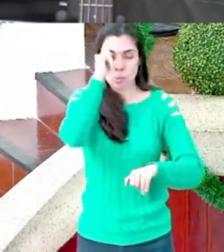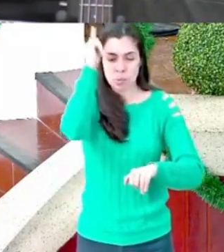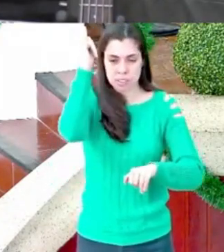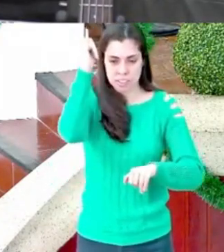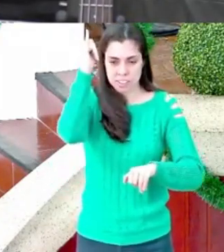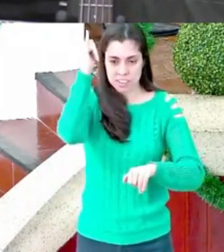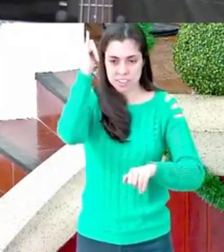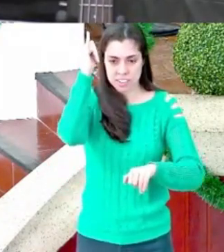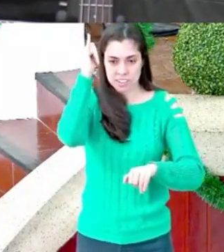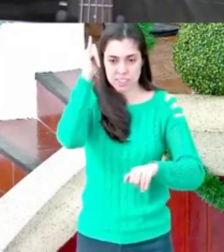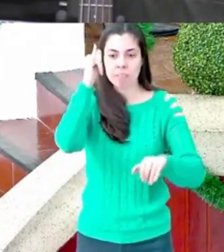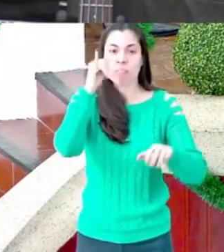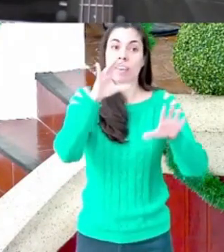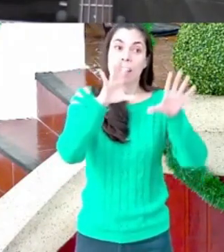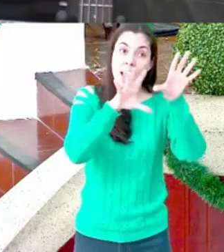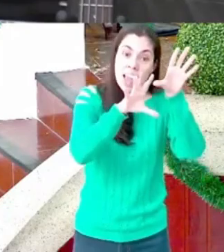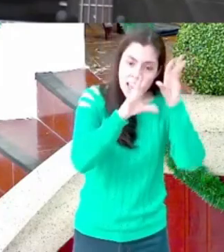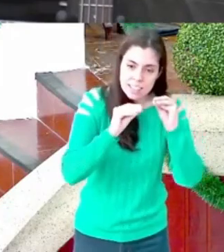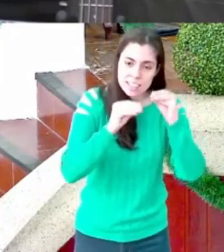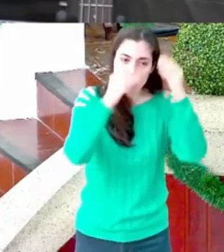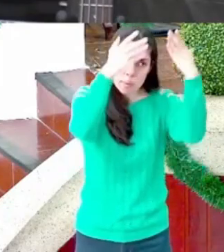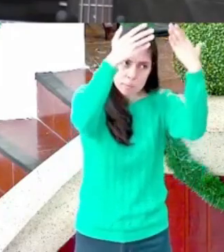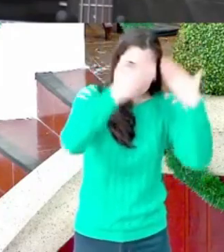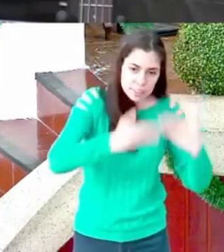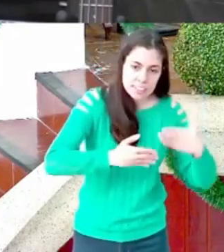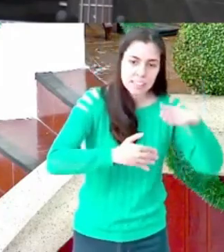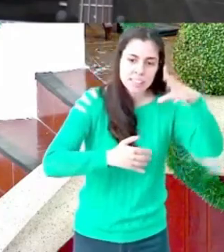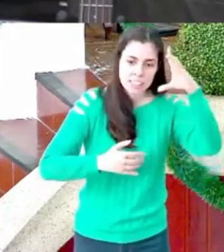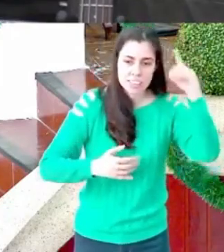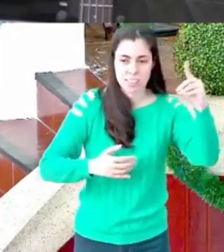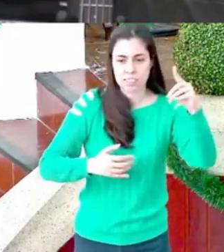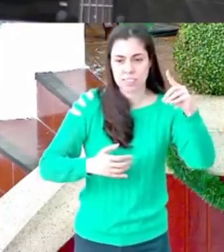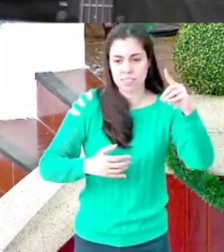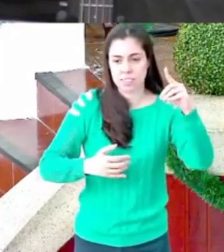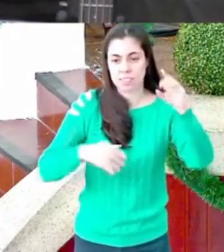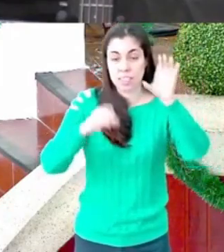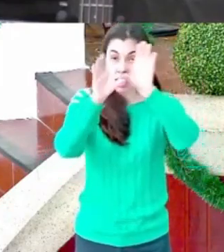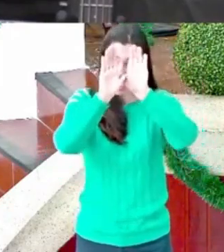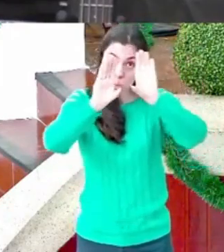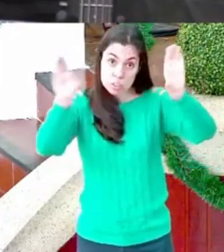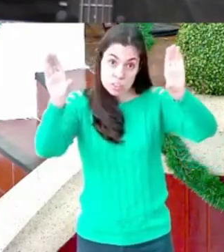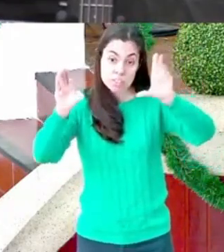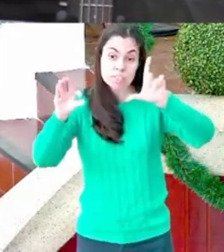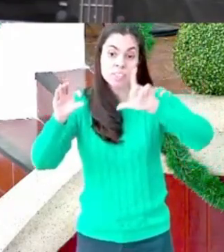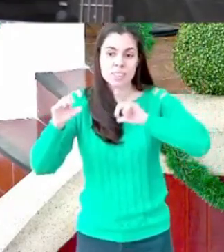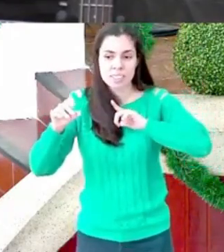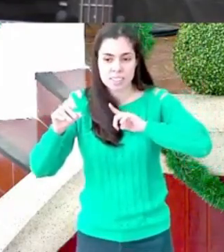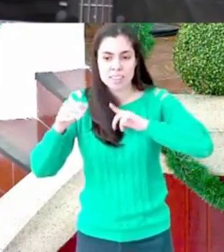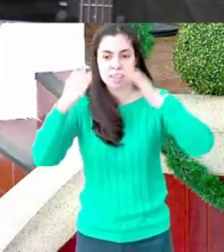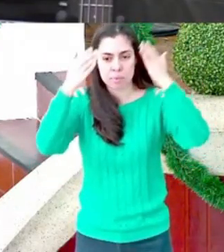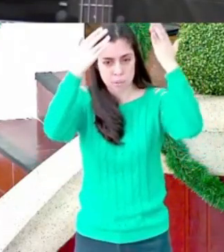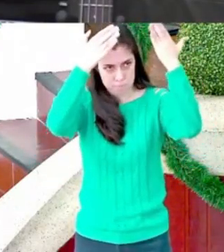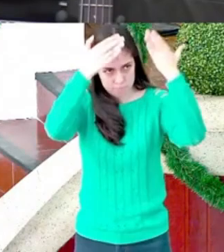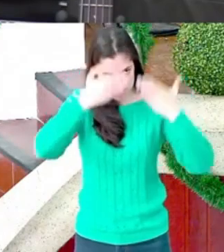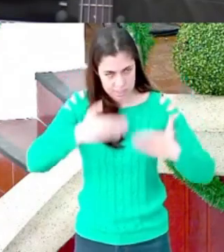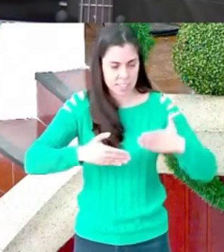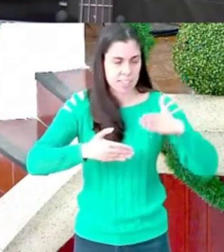uma serva de Deus, é parecer mais com o seu mestre, com o seu Senhor.